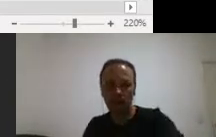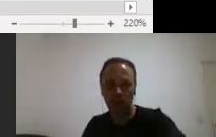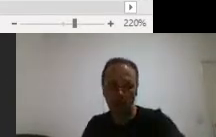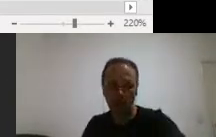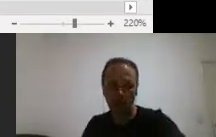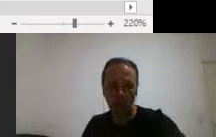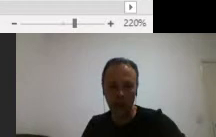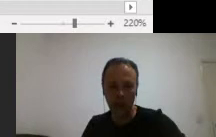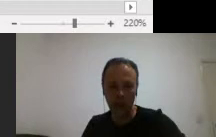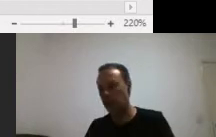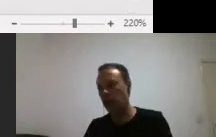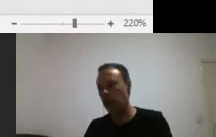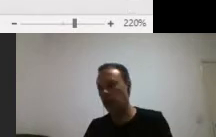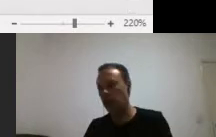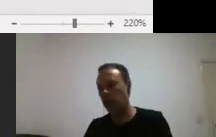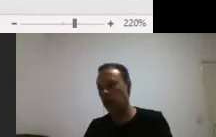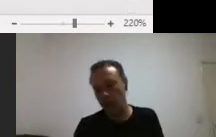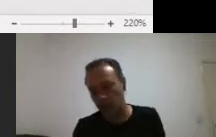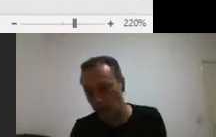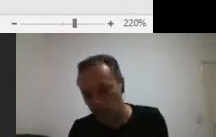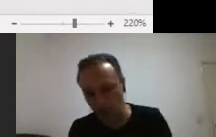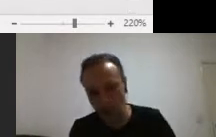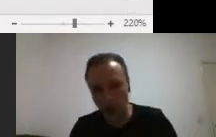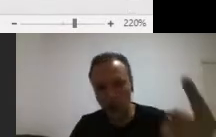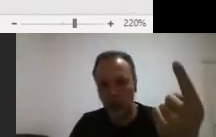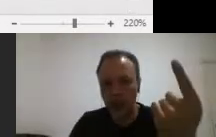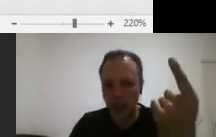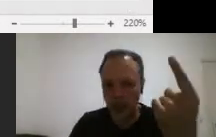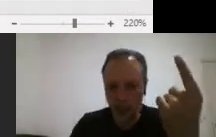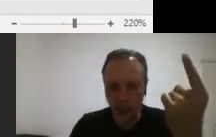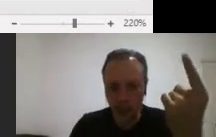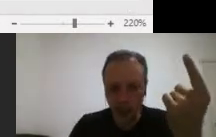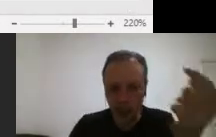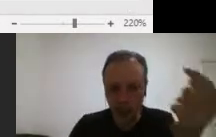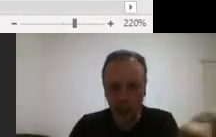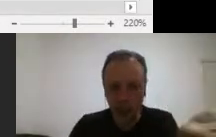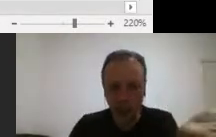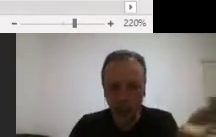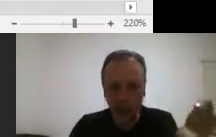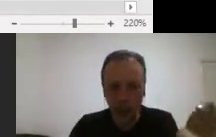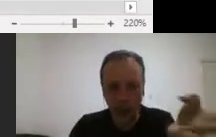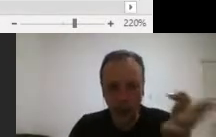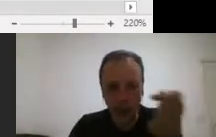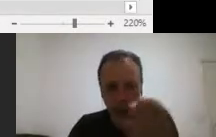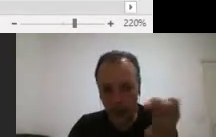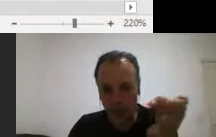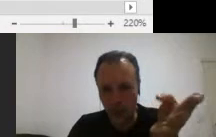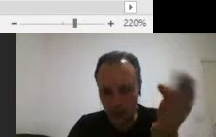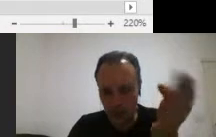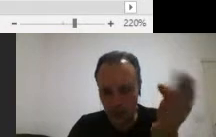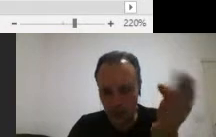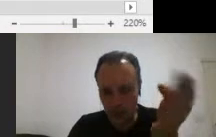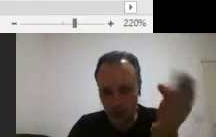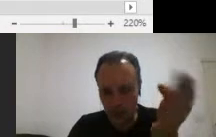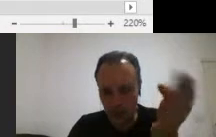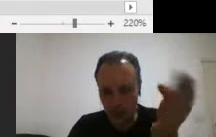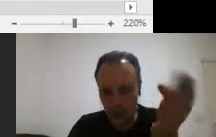produto, ele comprar, ok. Aí eu venho com a pergunta, um cliente pode comprar mais de um